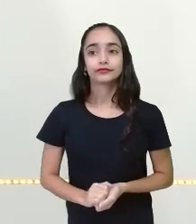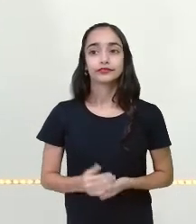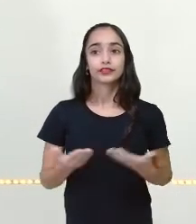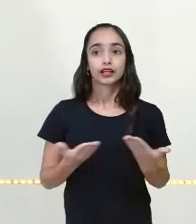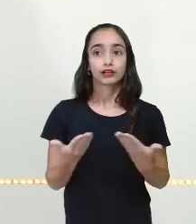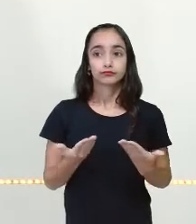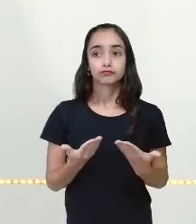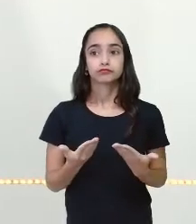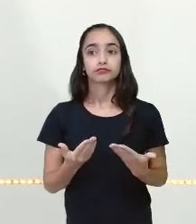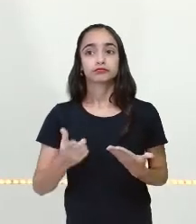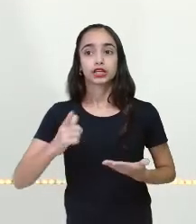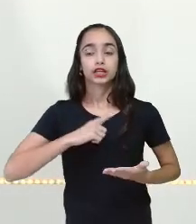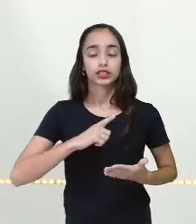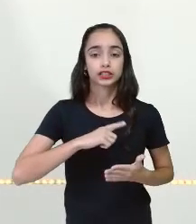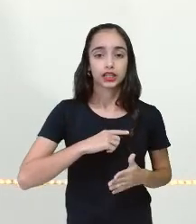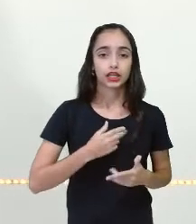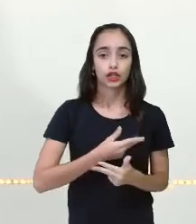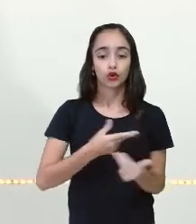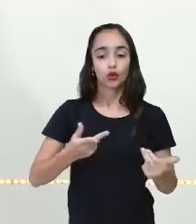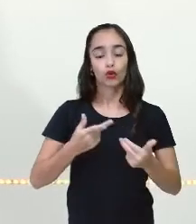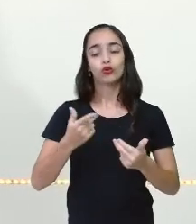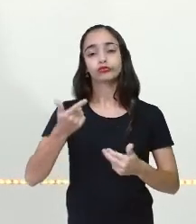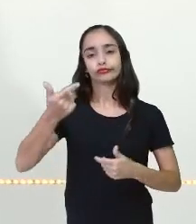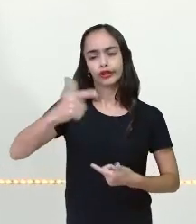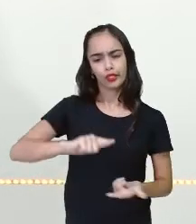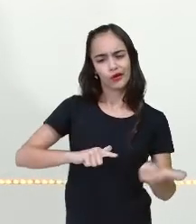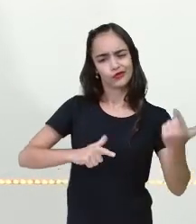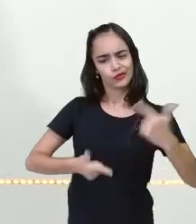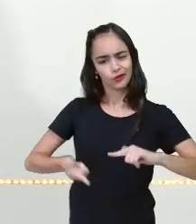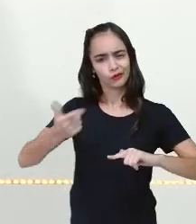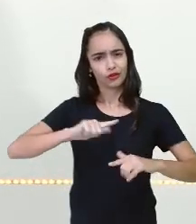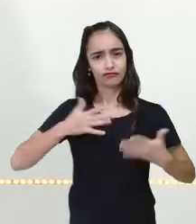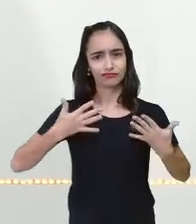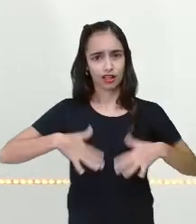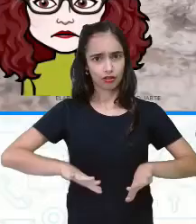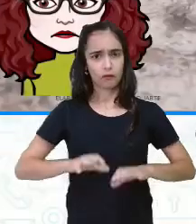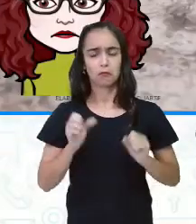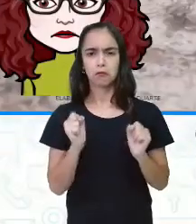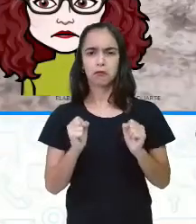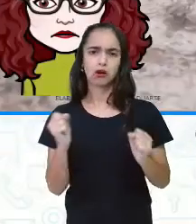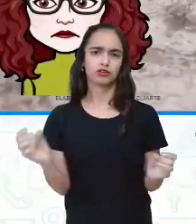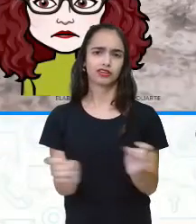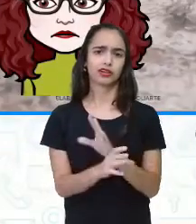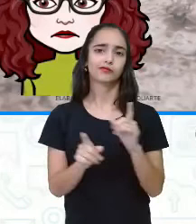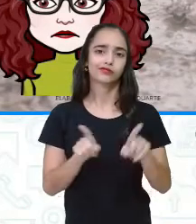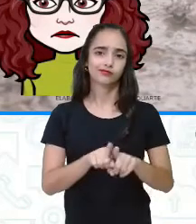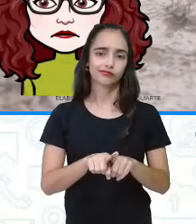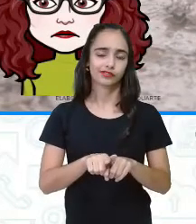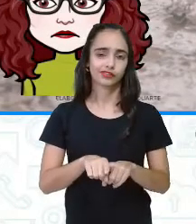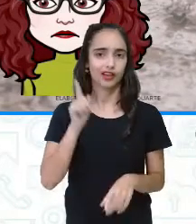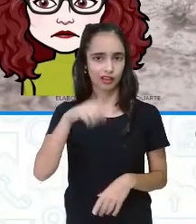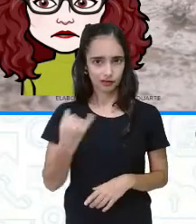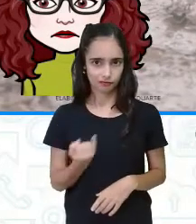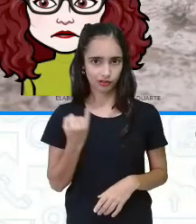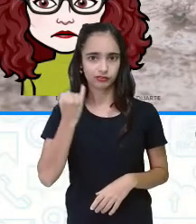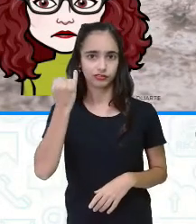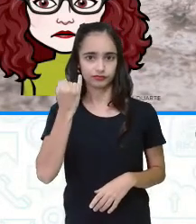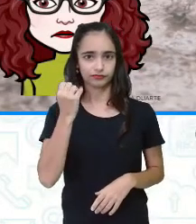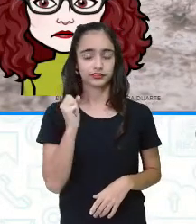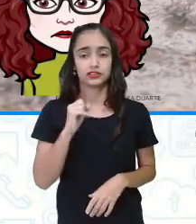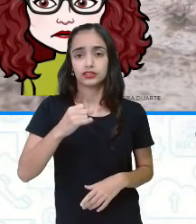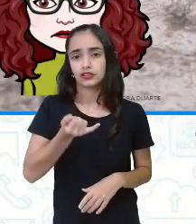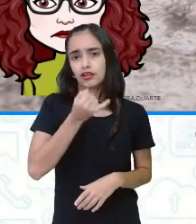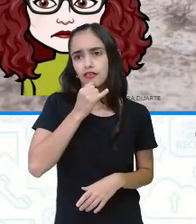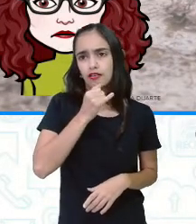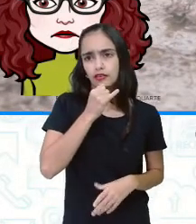até os recursos renováveis podem se esgotar, né? Isso é muito importante. Muito. Se um recurso for usado, é